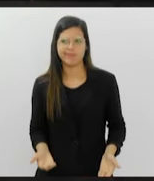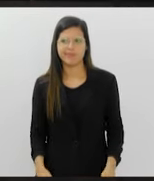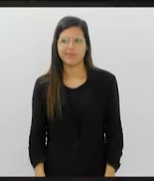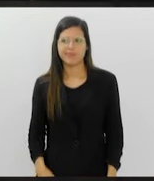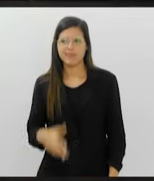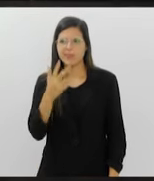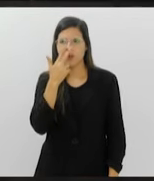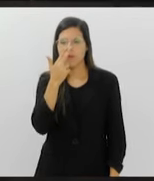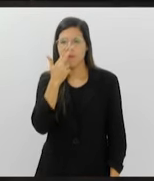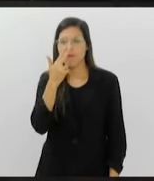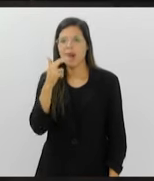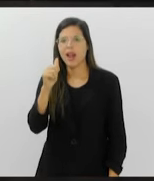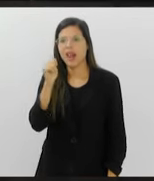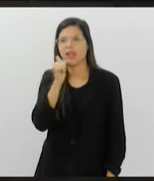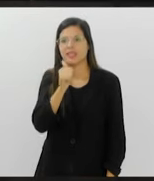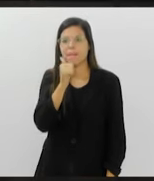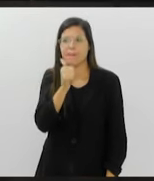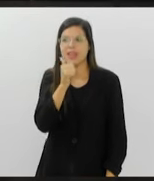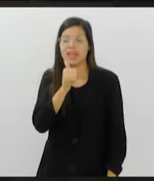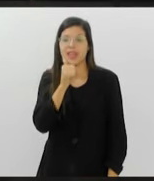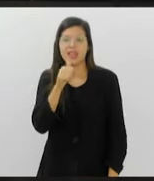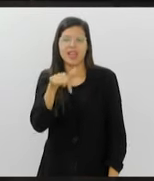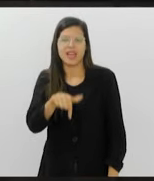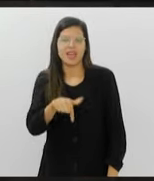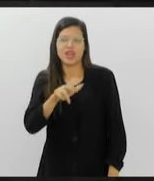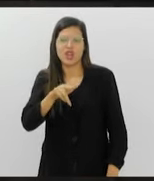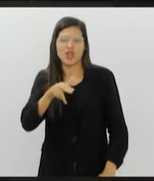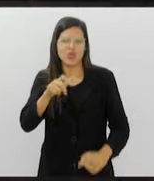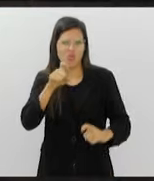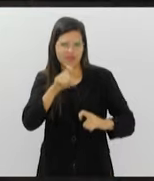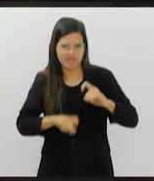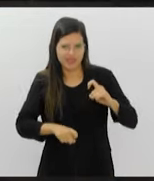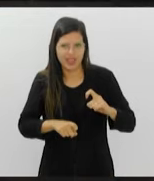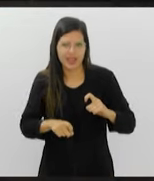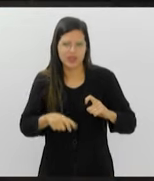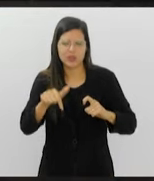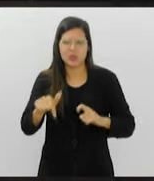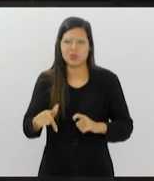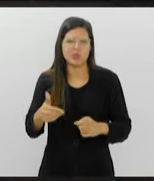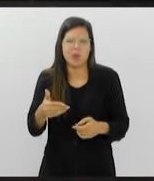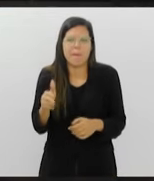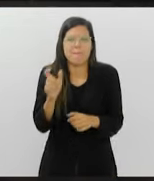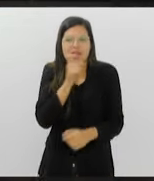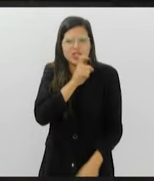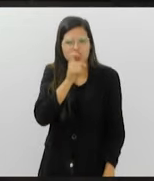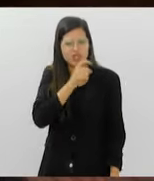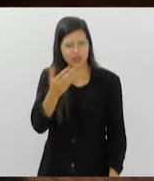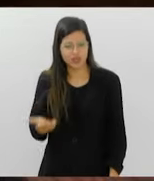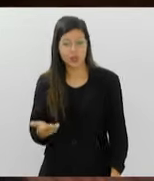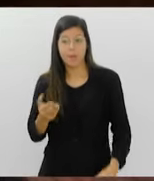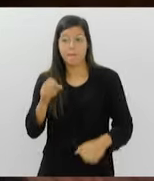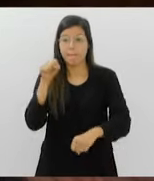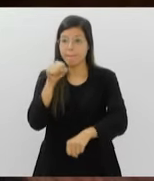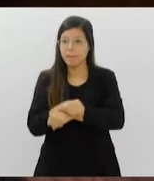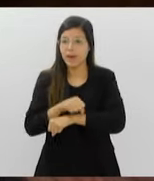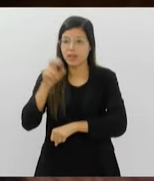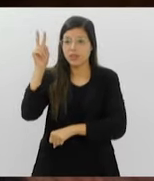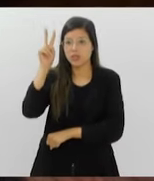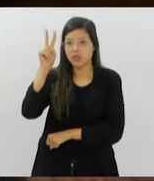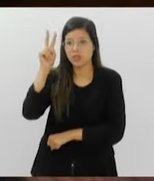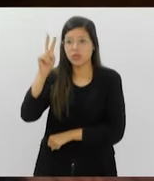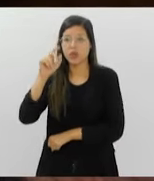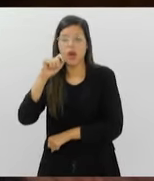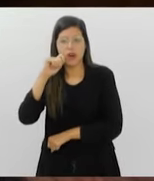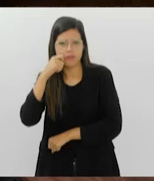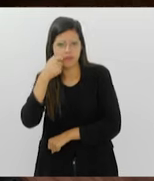virgem no cabaré. Eduardo Paes é esse. Então para de história, Eduardo. Para de história de uma vez por todas, que eu sei do